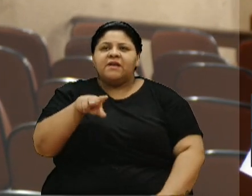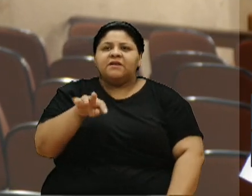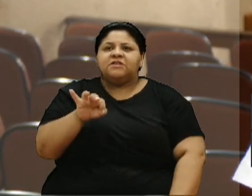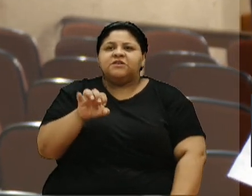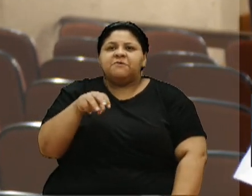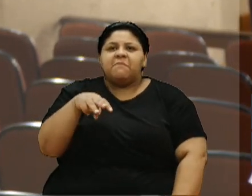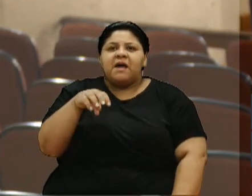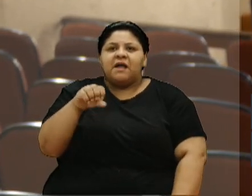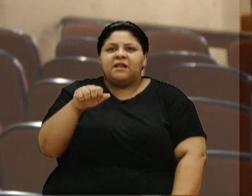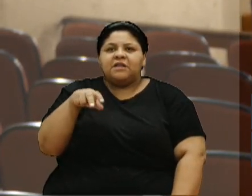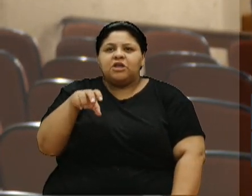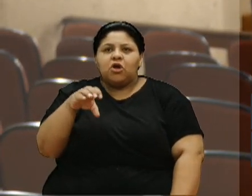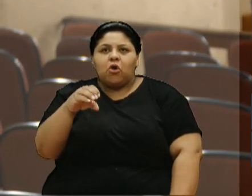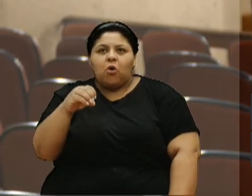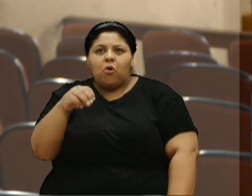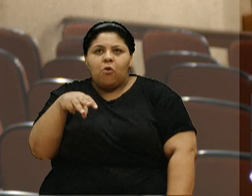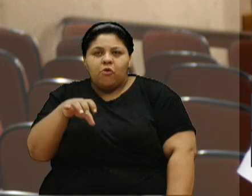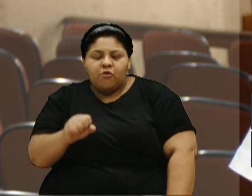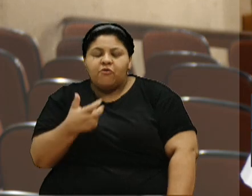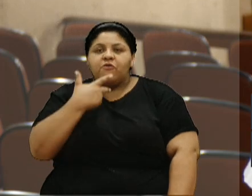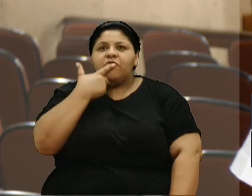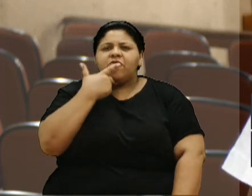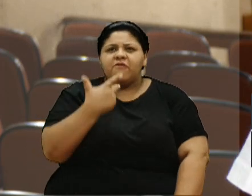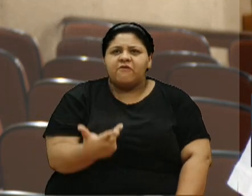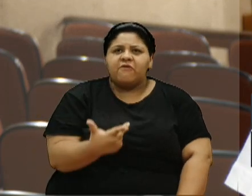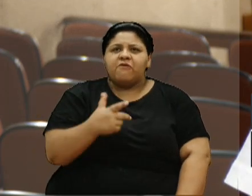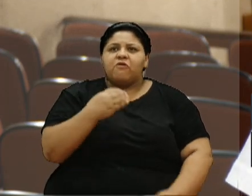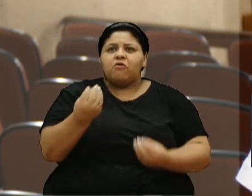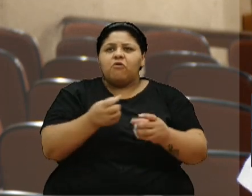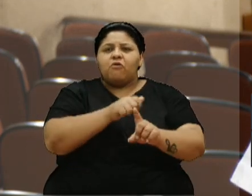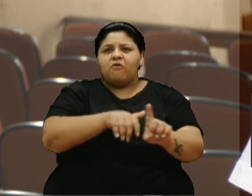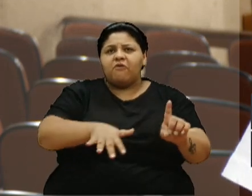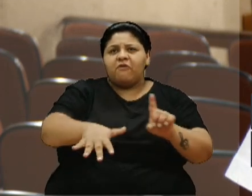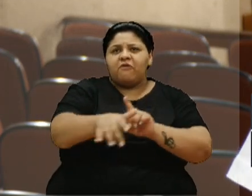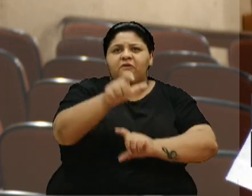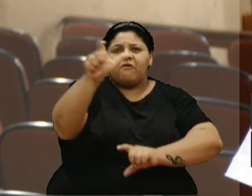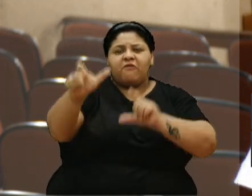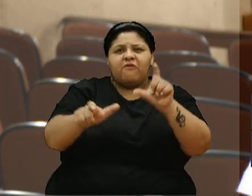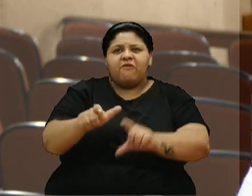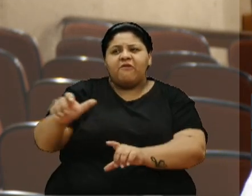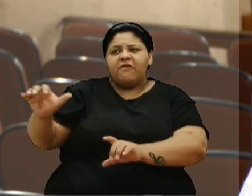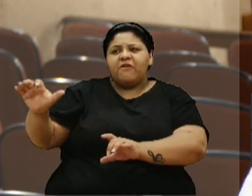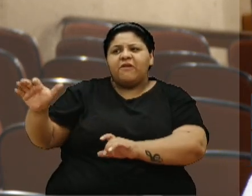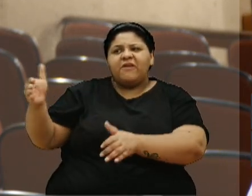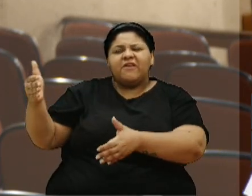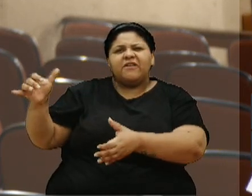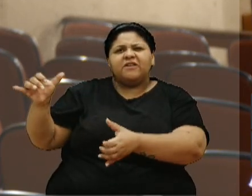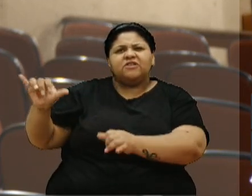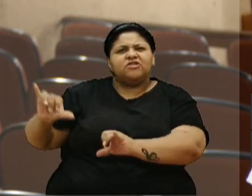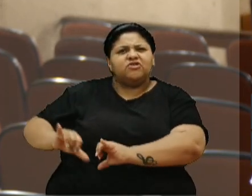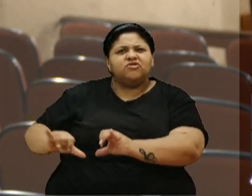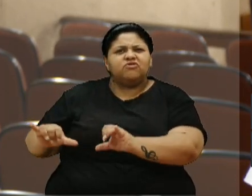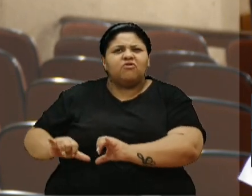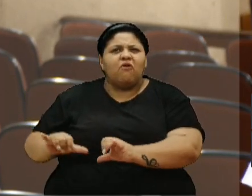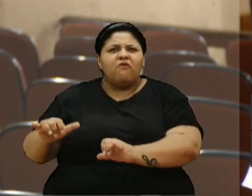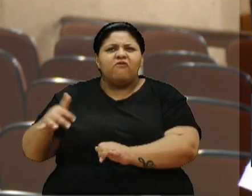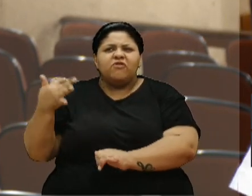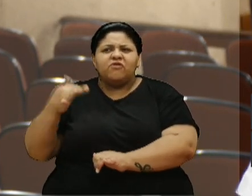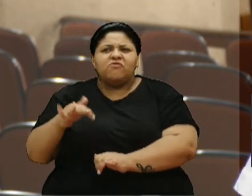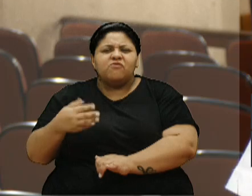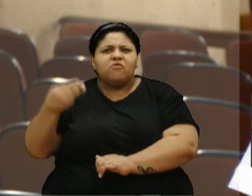a nossa sociedade atualmente trata as pessoas que sofrem de algum adoecimento mental. Quais que